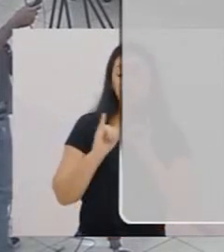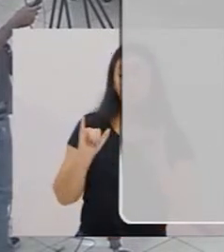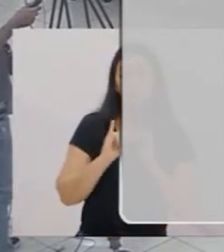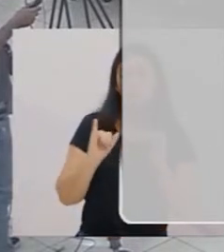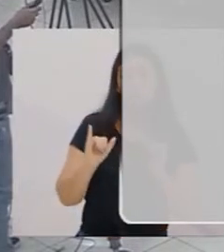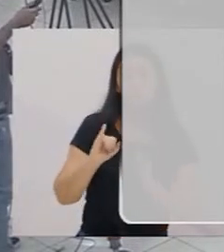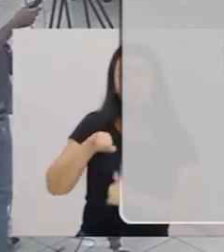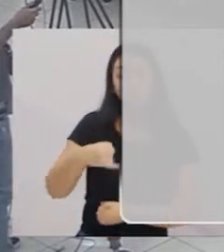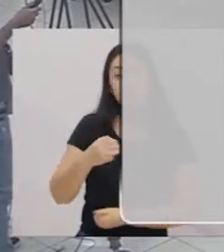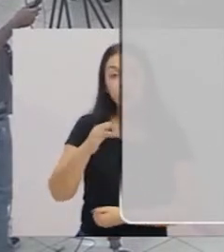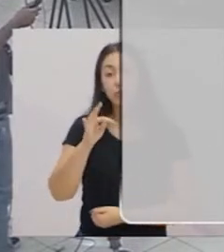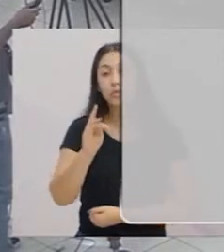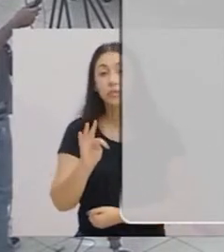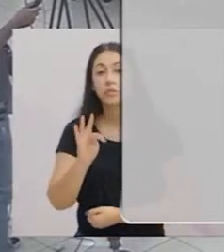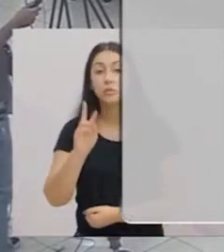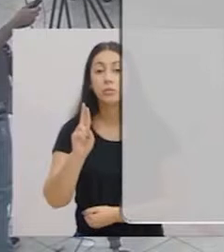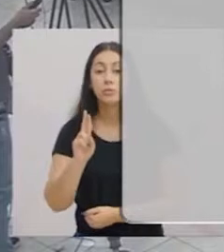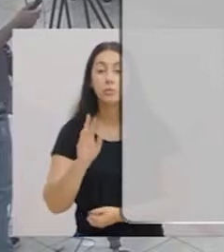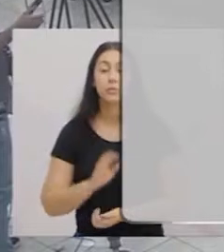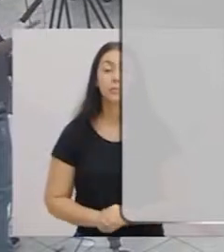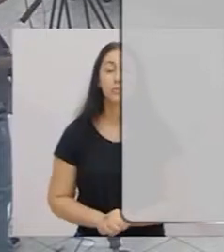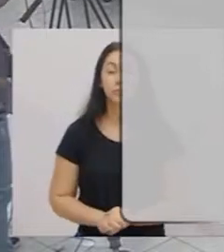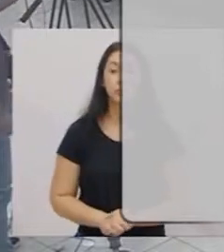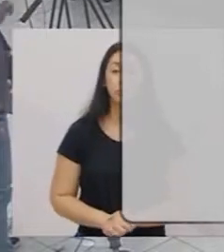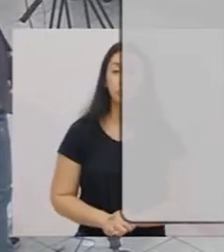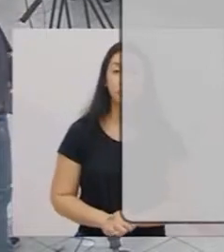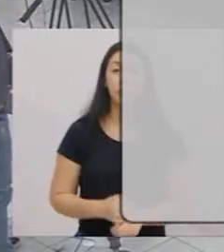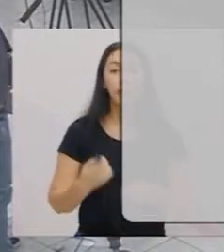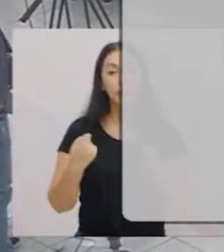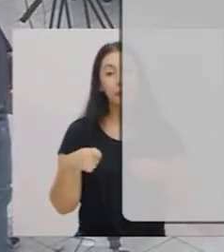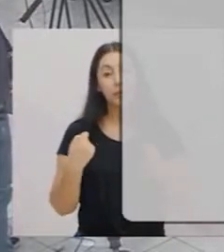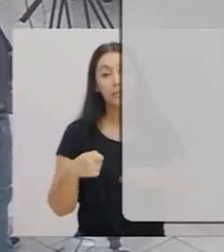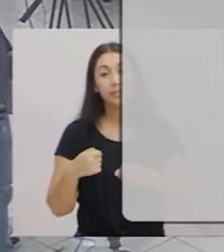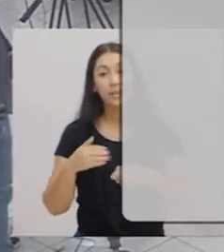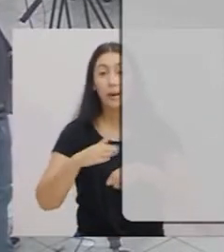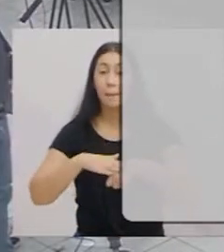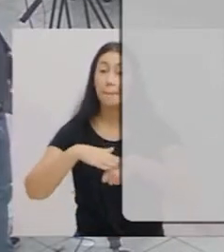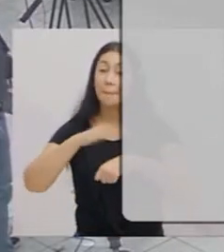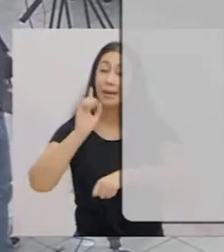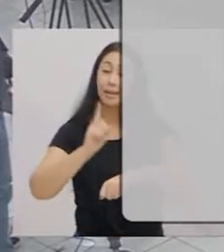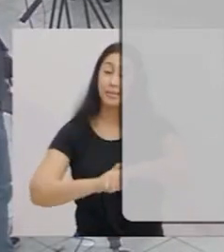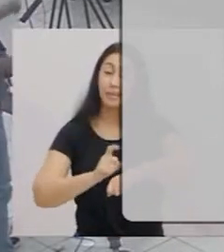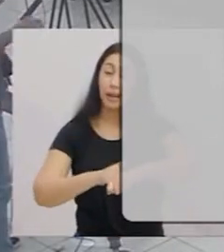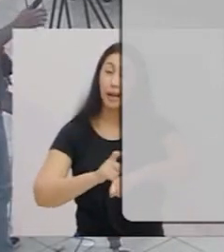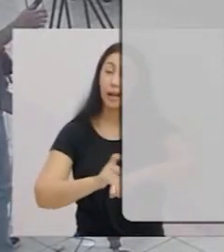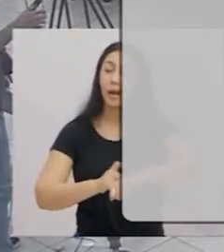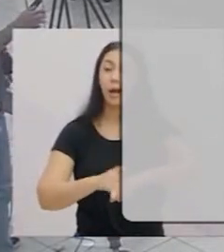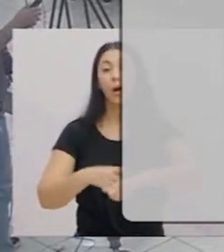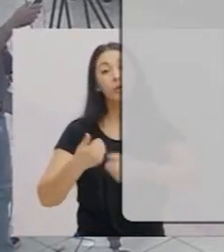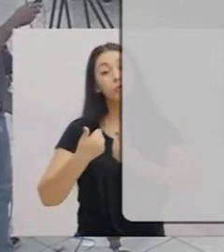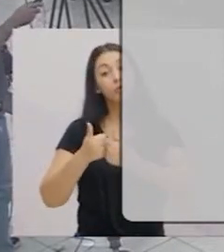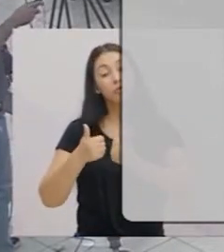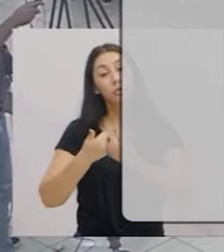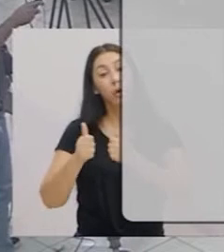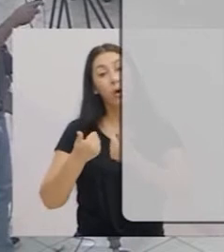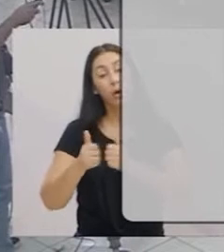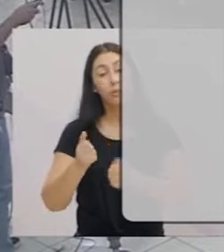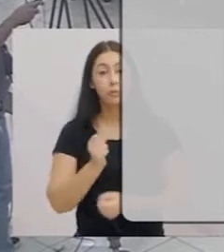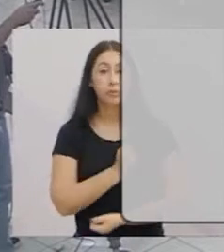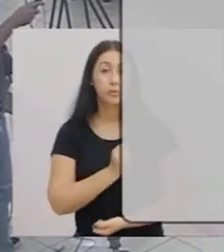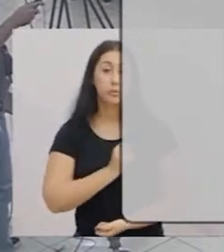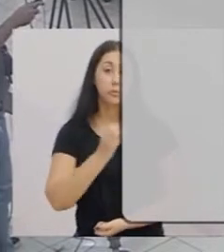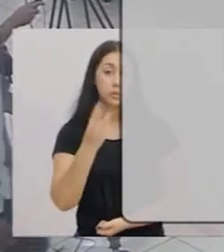a demora ocorreu, e destacou que as emendas seguem empenhadas e serão executadas, mas não